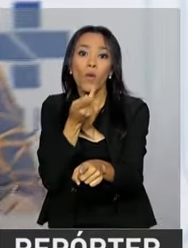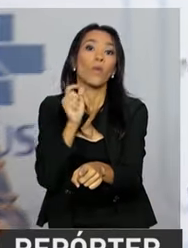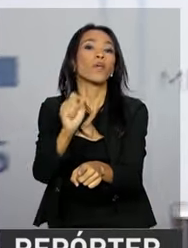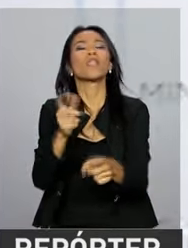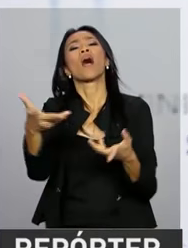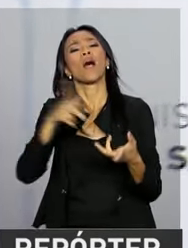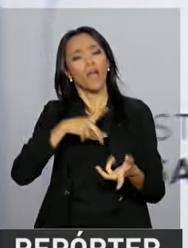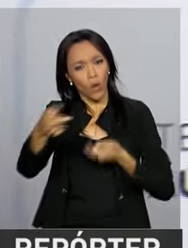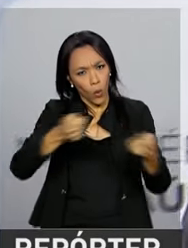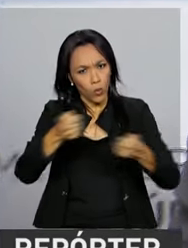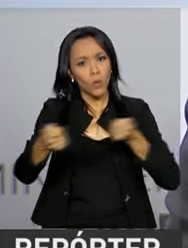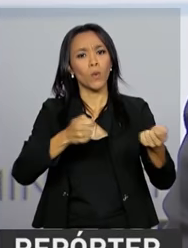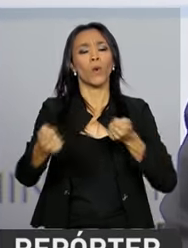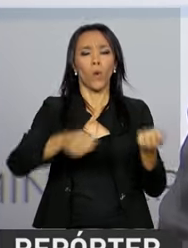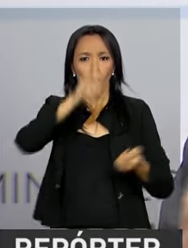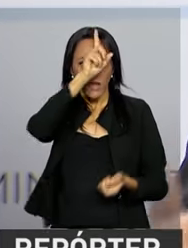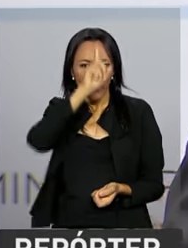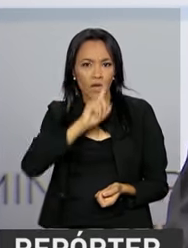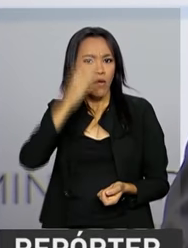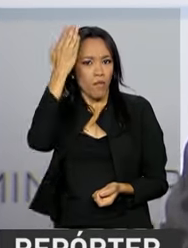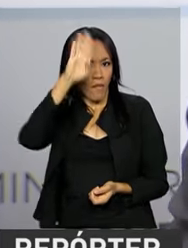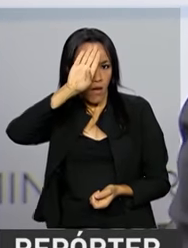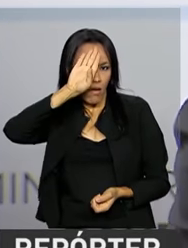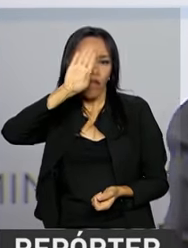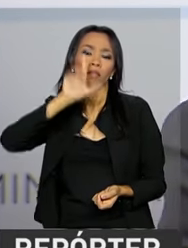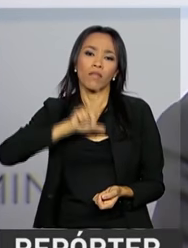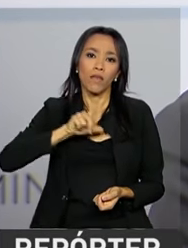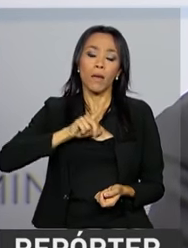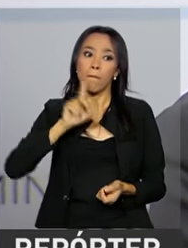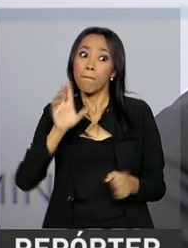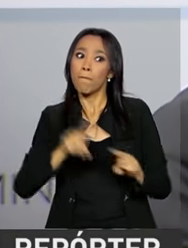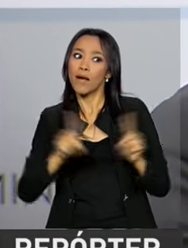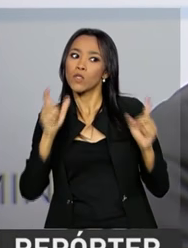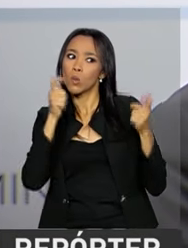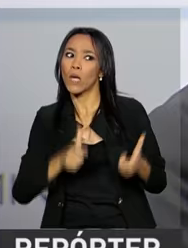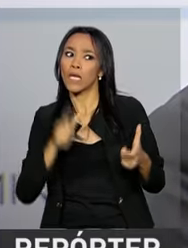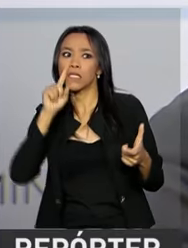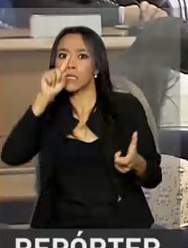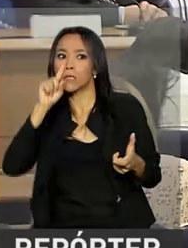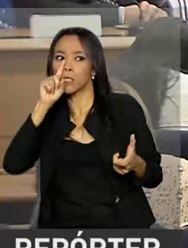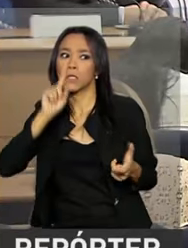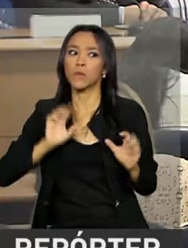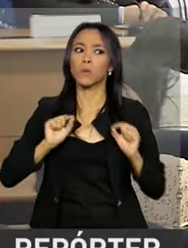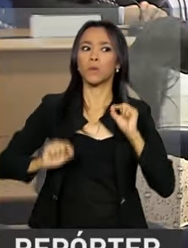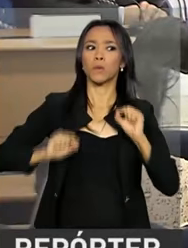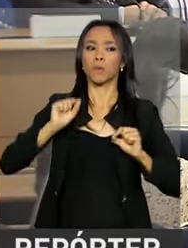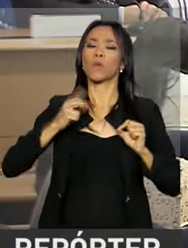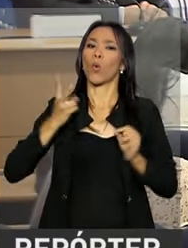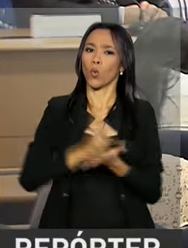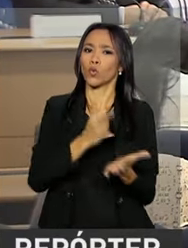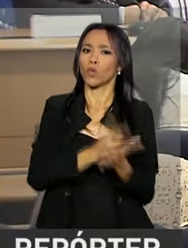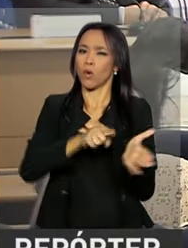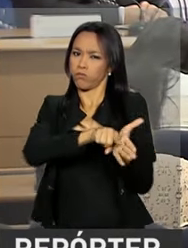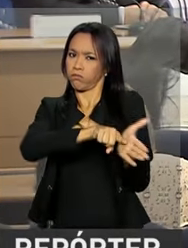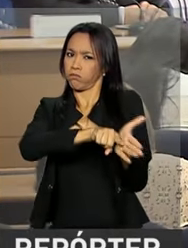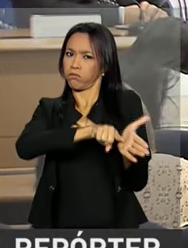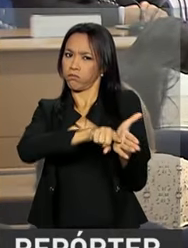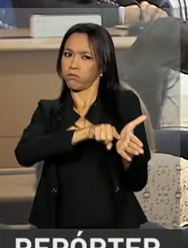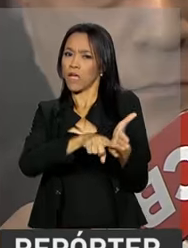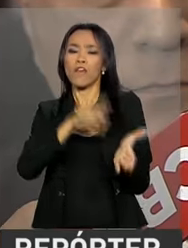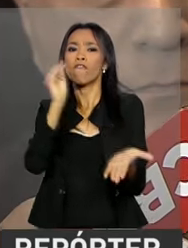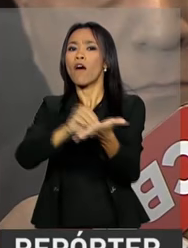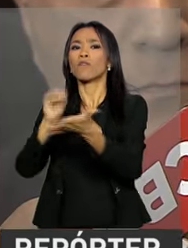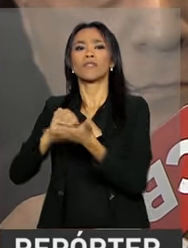mas que o governo continua vigilante em especial nos locais de maior incidência da doença e garantiu que não vai faltar vacina pra